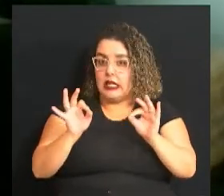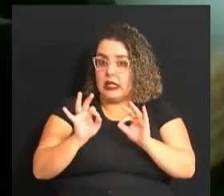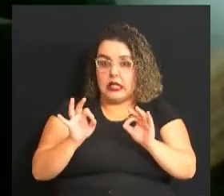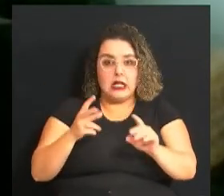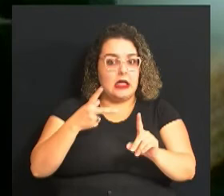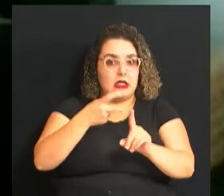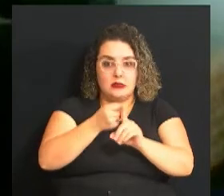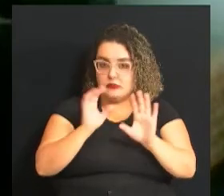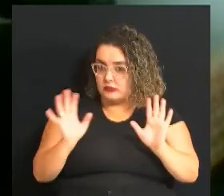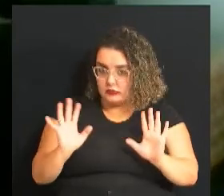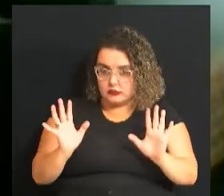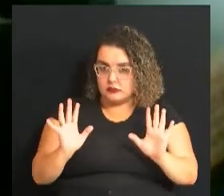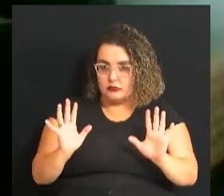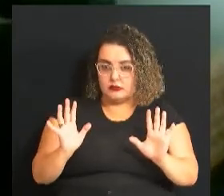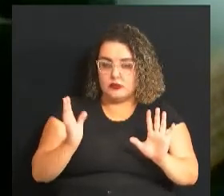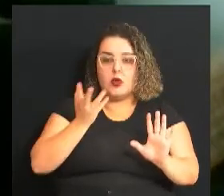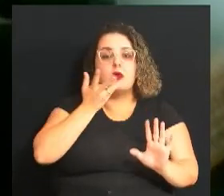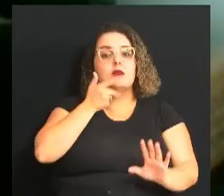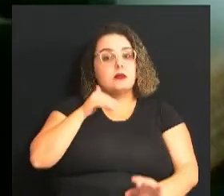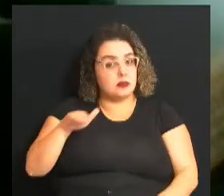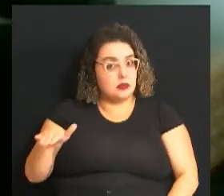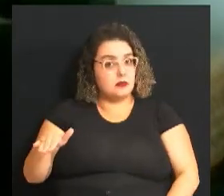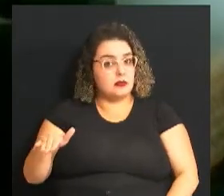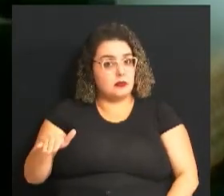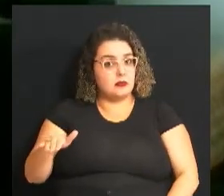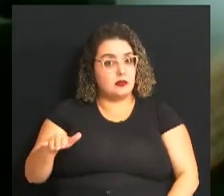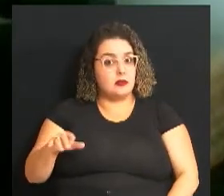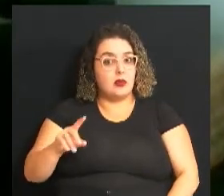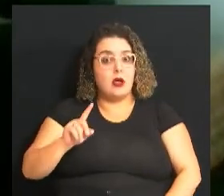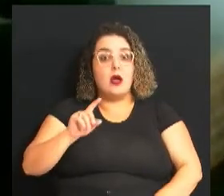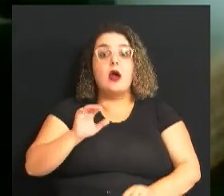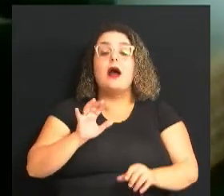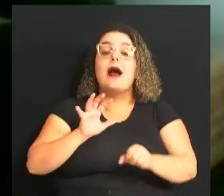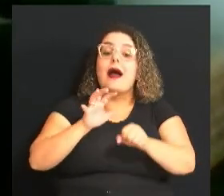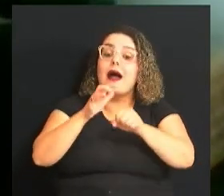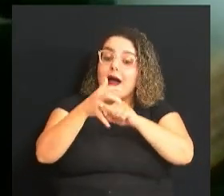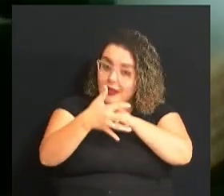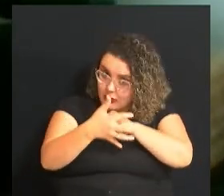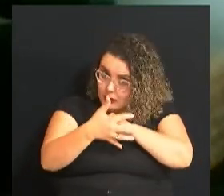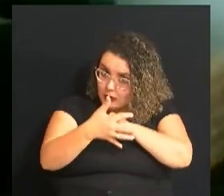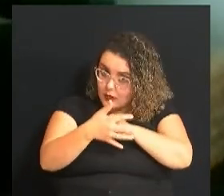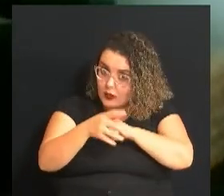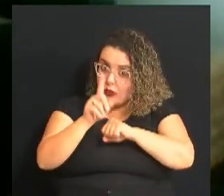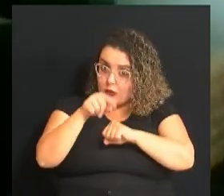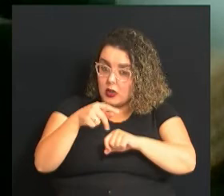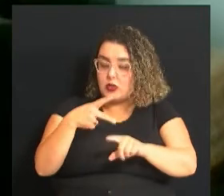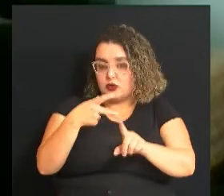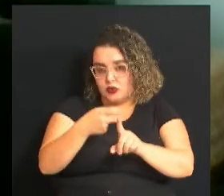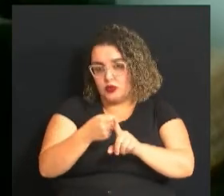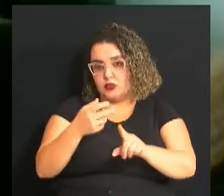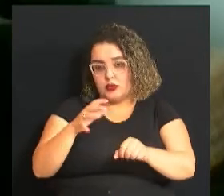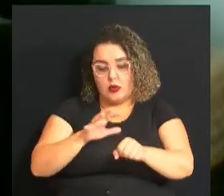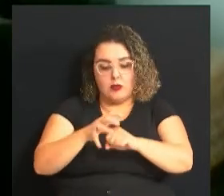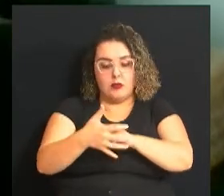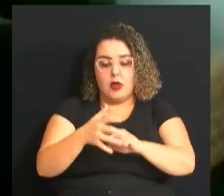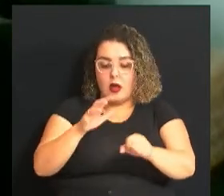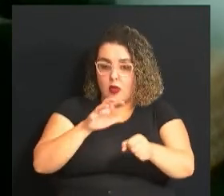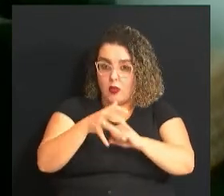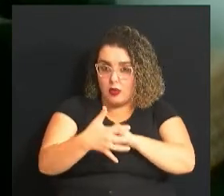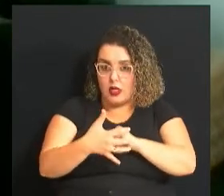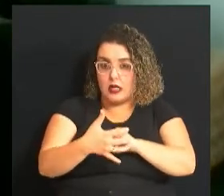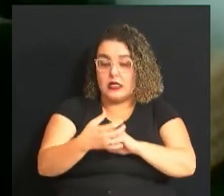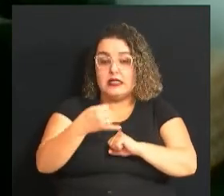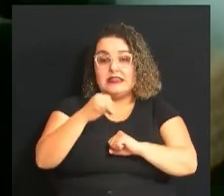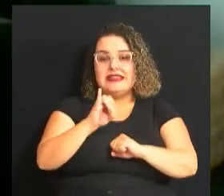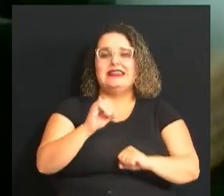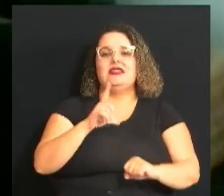de crianças. É uma situação relacionada com a doença pelo coronavírus, talvez uma predisposição